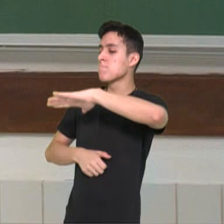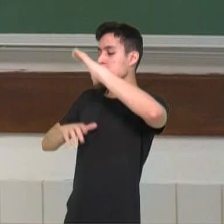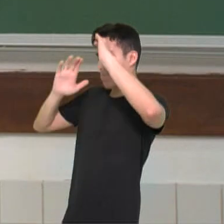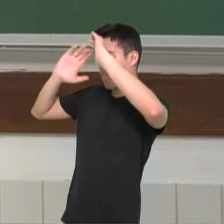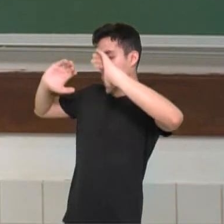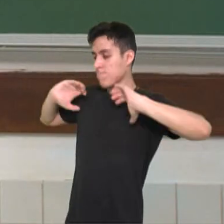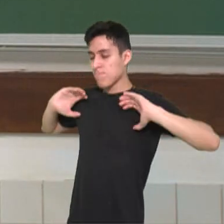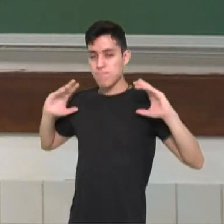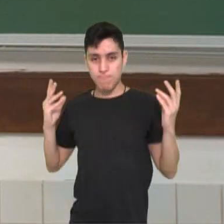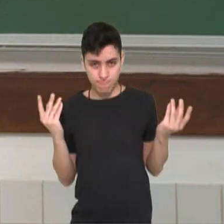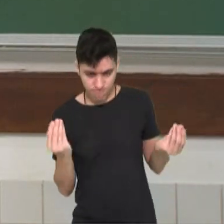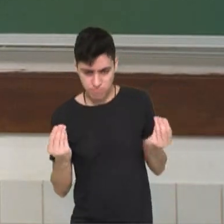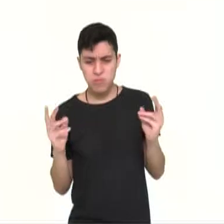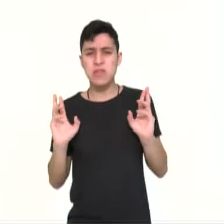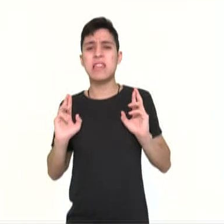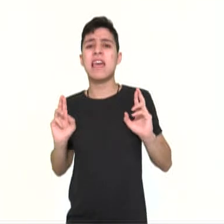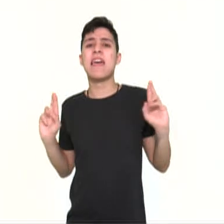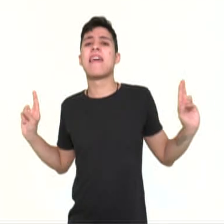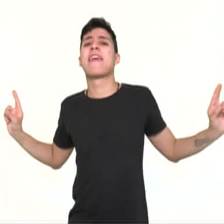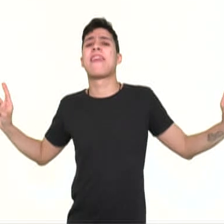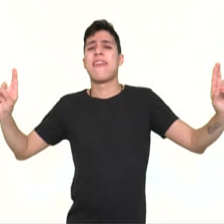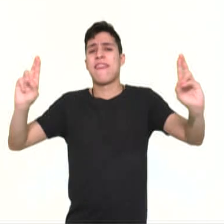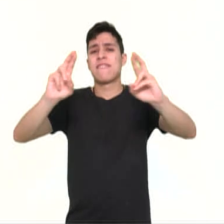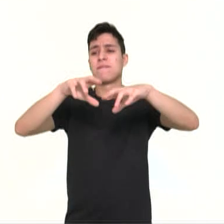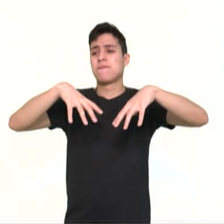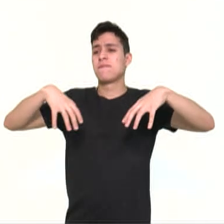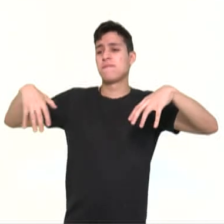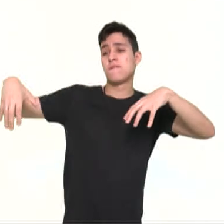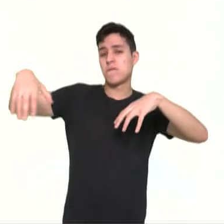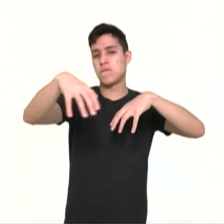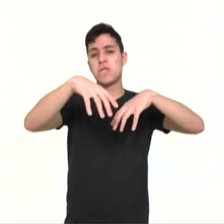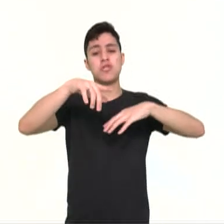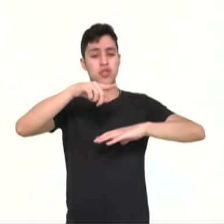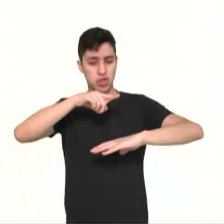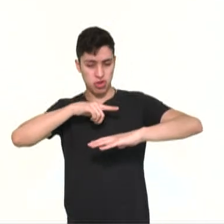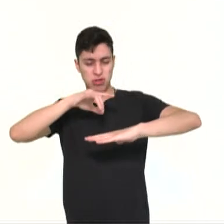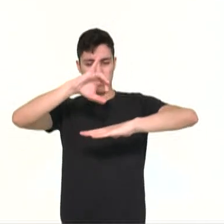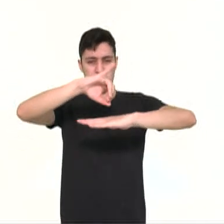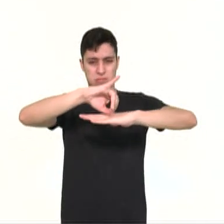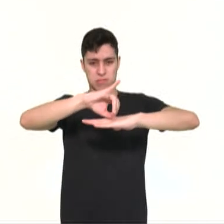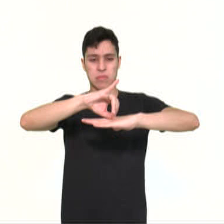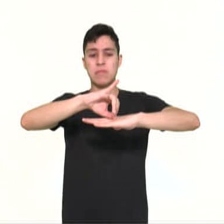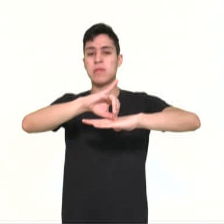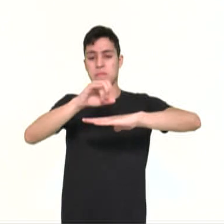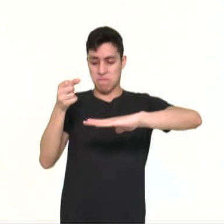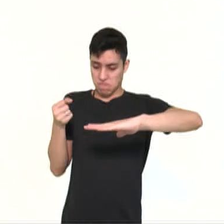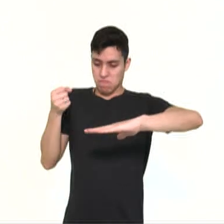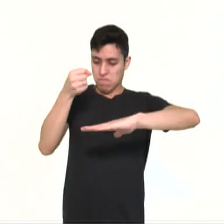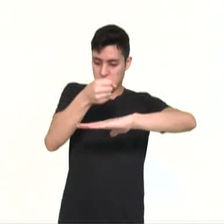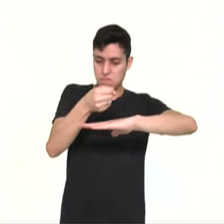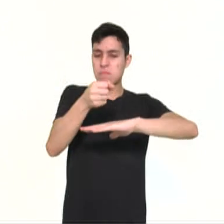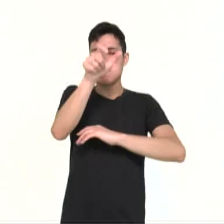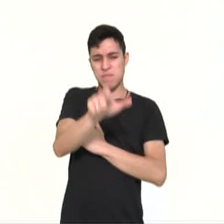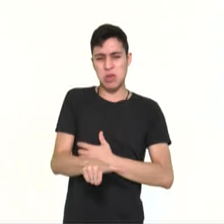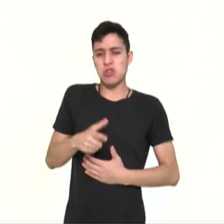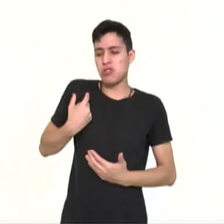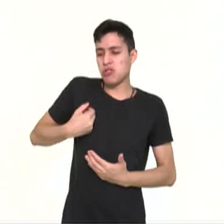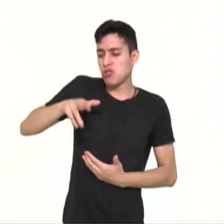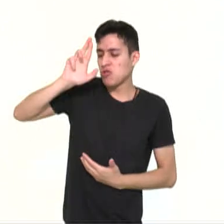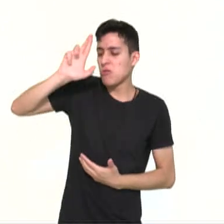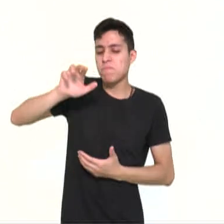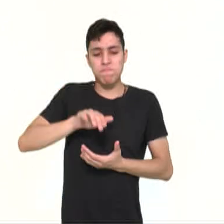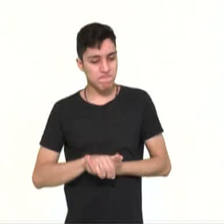né, eles estavam organizados numa capital, onde esse chefe vivia, né, e ele vivia, às vezes, sobre